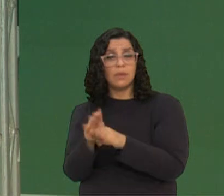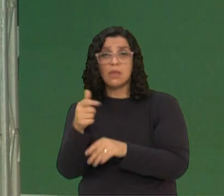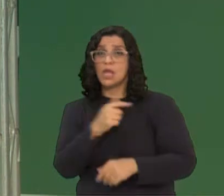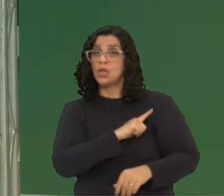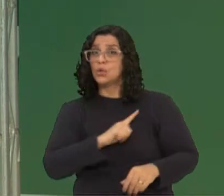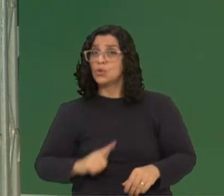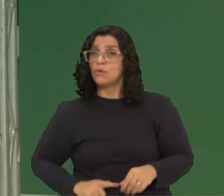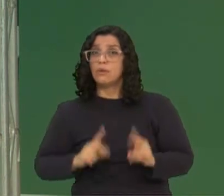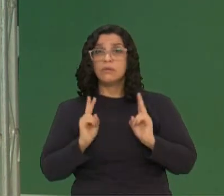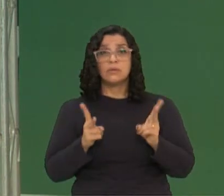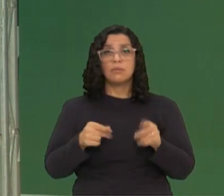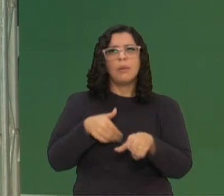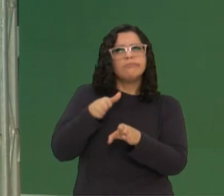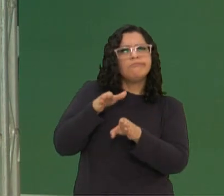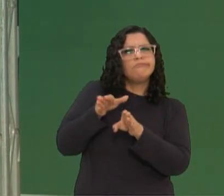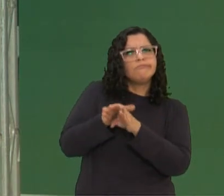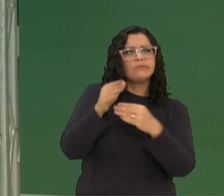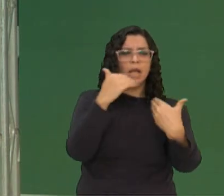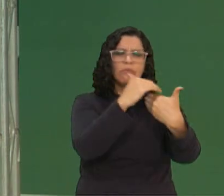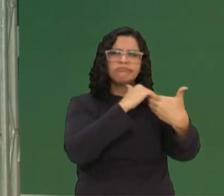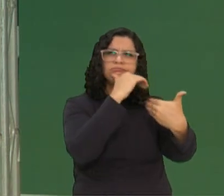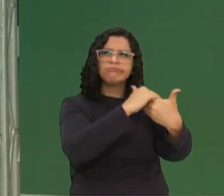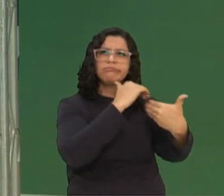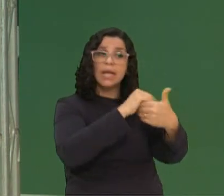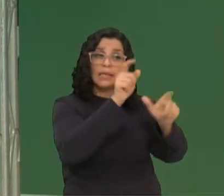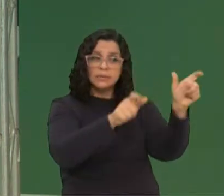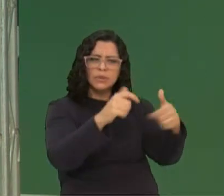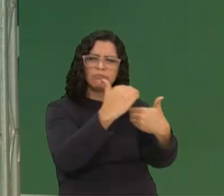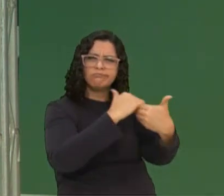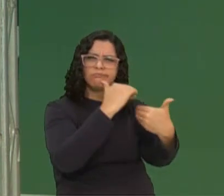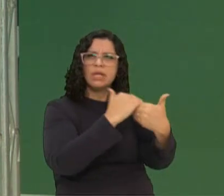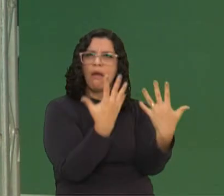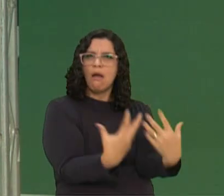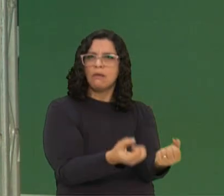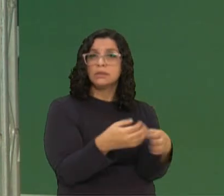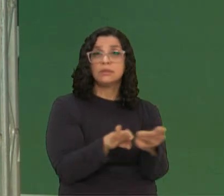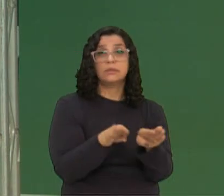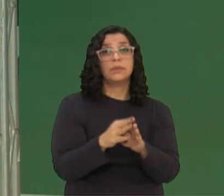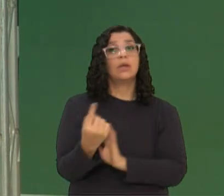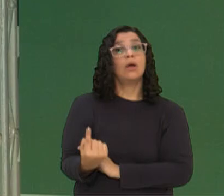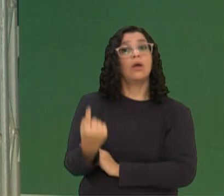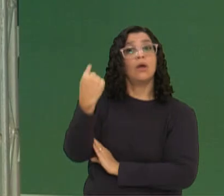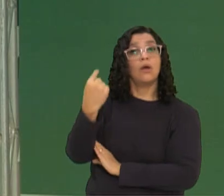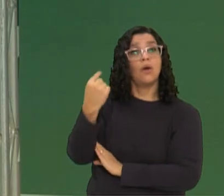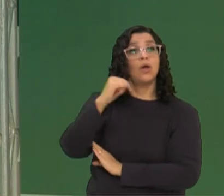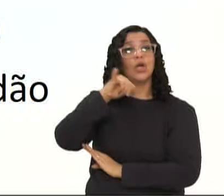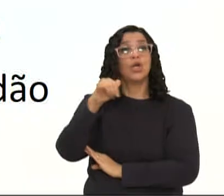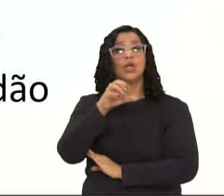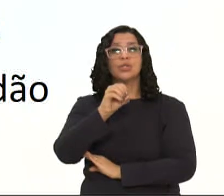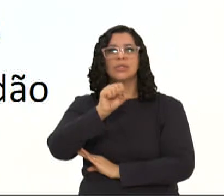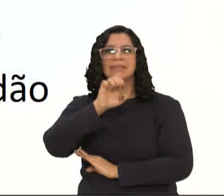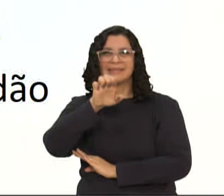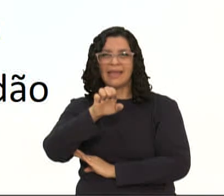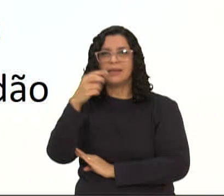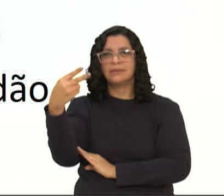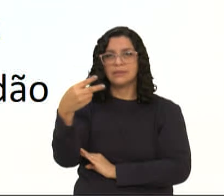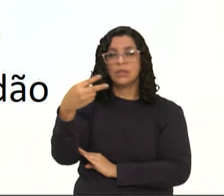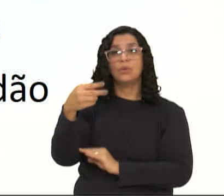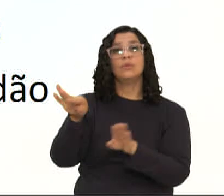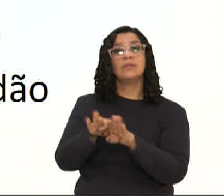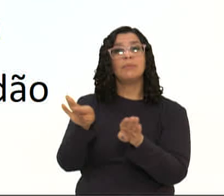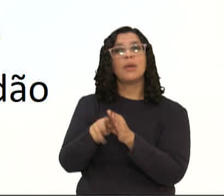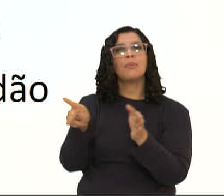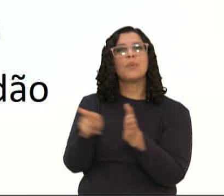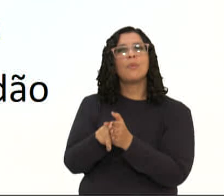governar através das orientações dessas pessoas. Outro nome que eu trago para vocês é José II, que foi monarca da